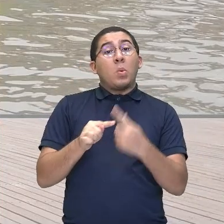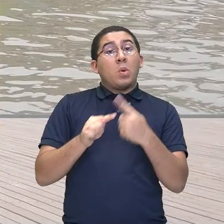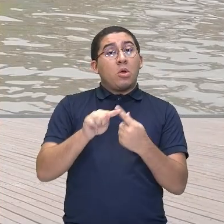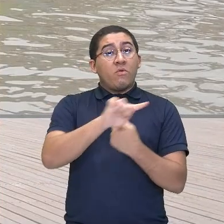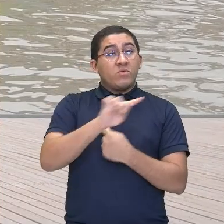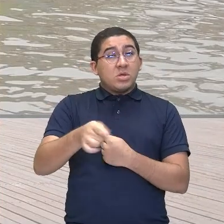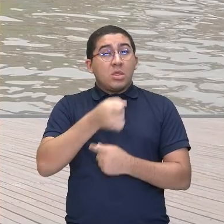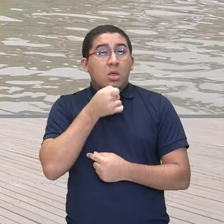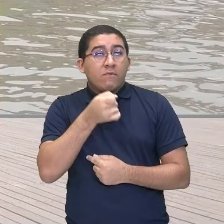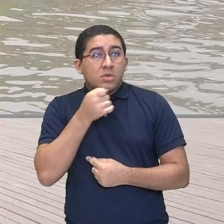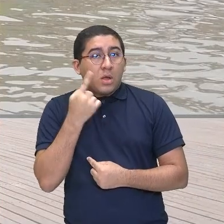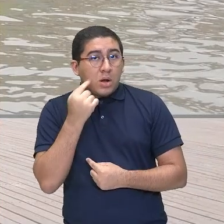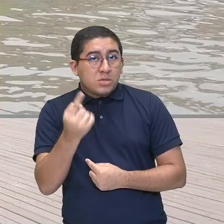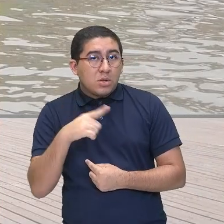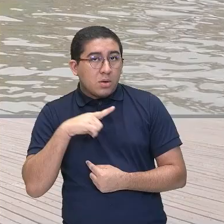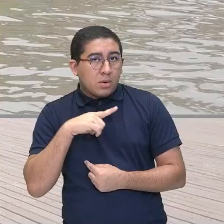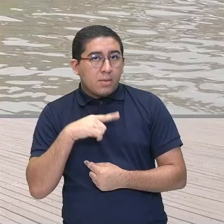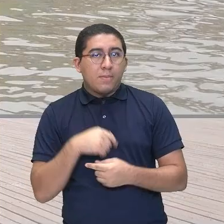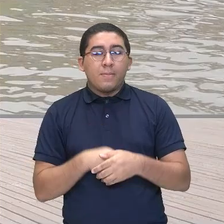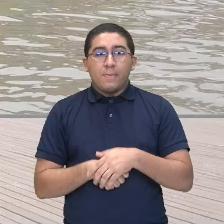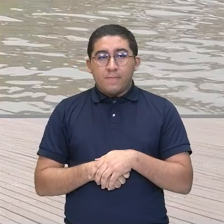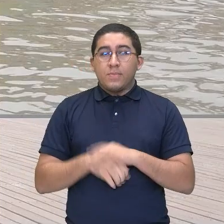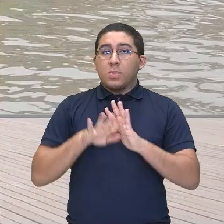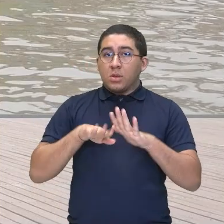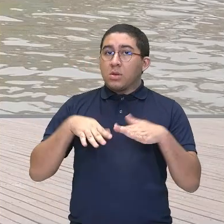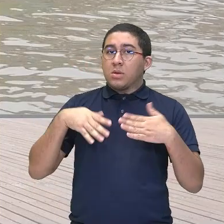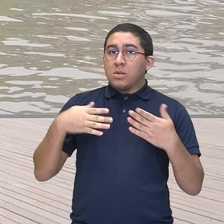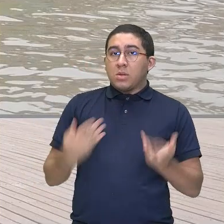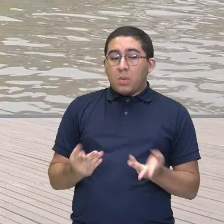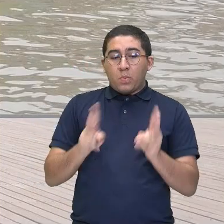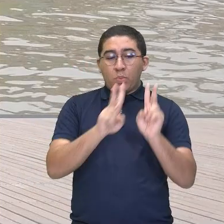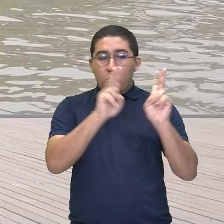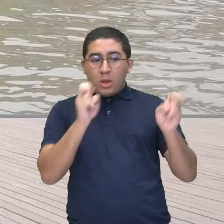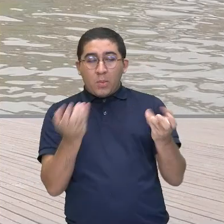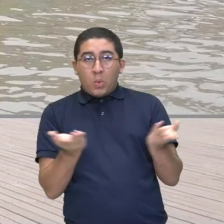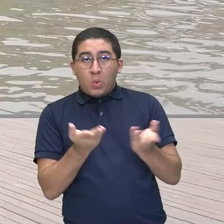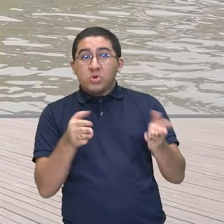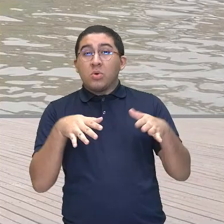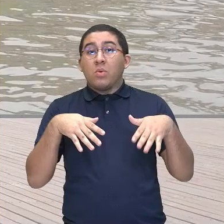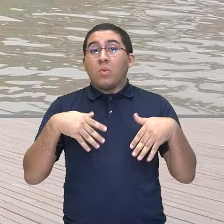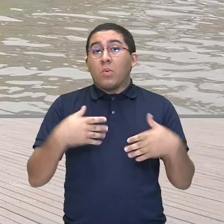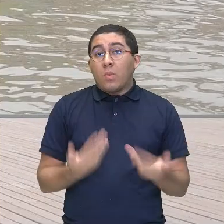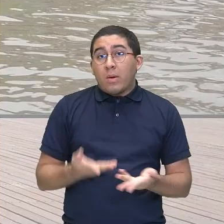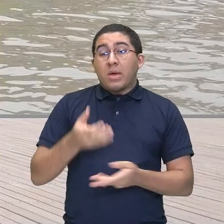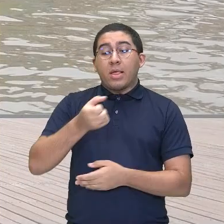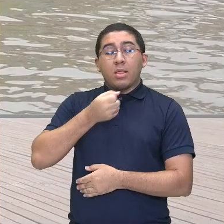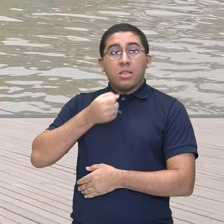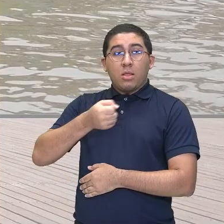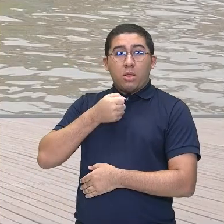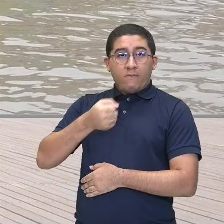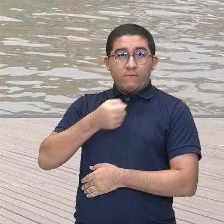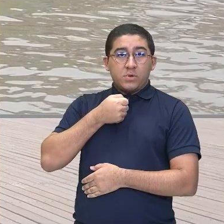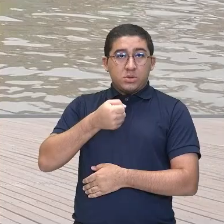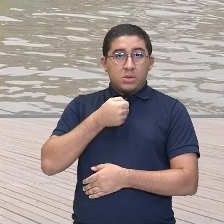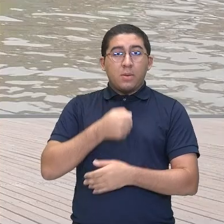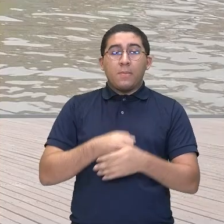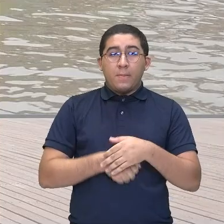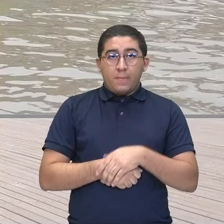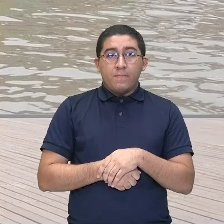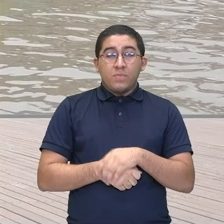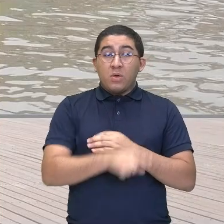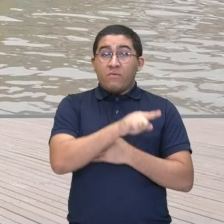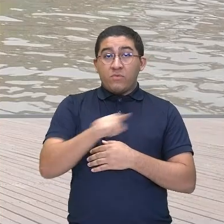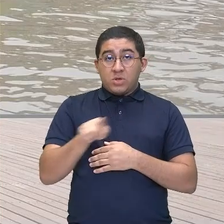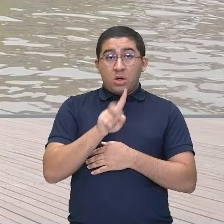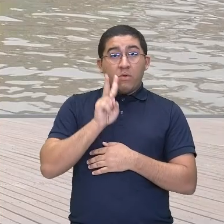essa pessoa? Pois é, então o assunto de hoje nós vamos tratar sobre a entrevista. Vocês vão assistir